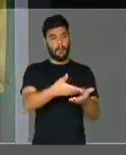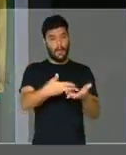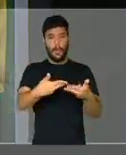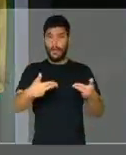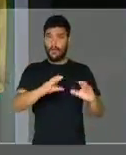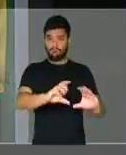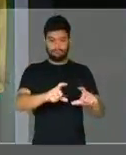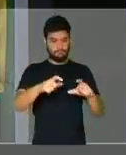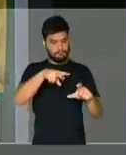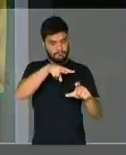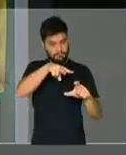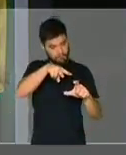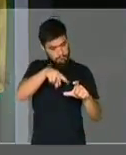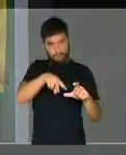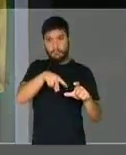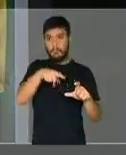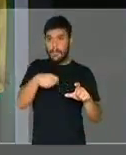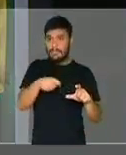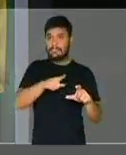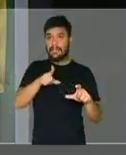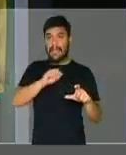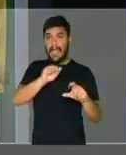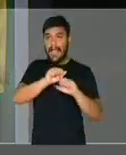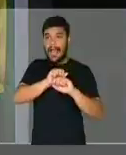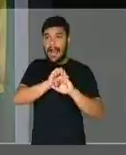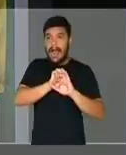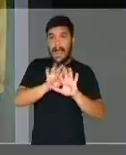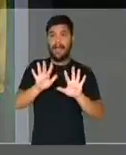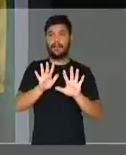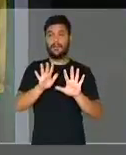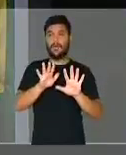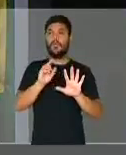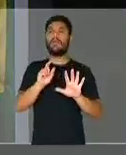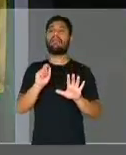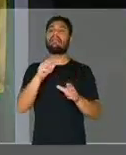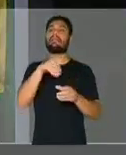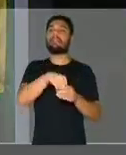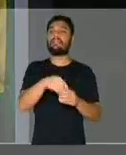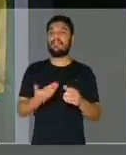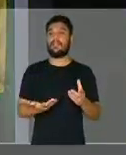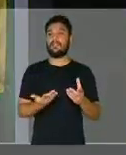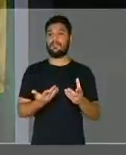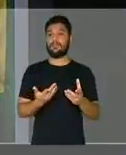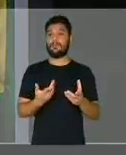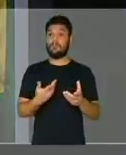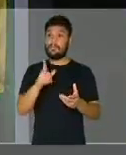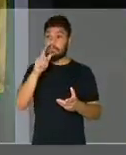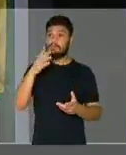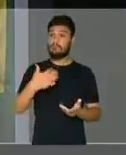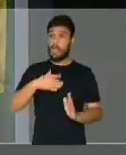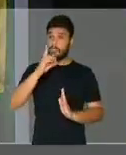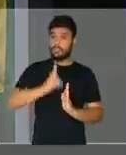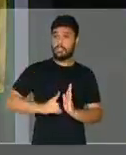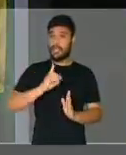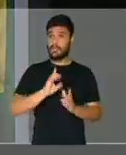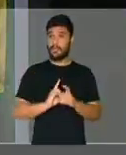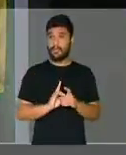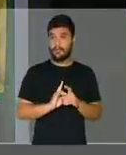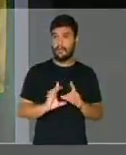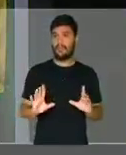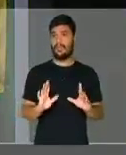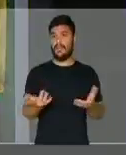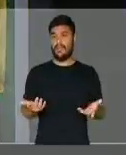necessárias para que ele exerça com liberdade, no momento em que ele vai às compras, e com liberdade e, mais